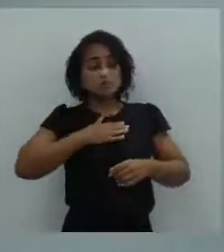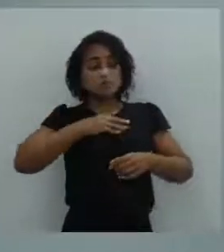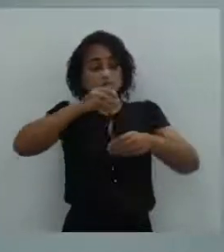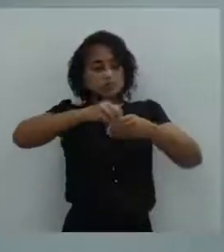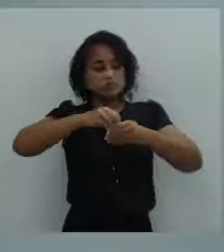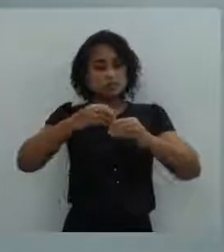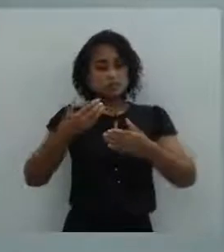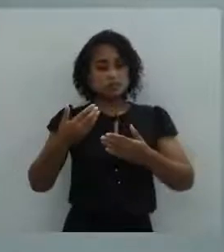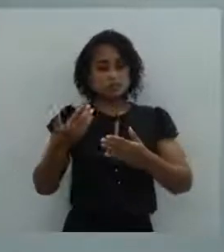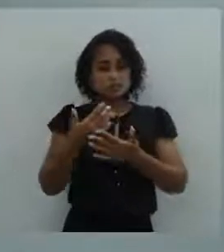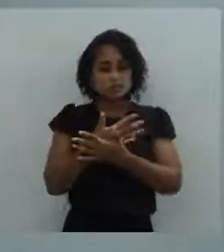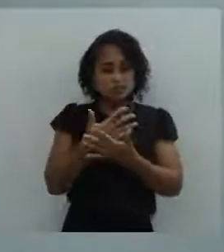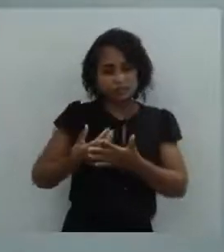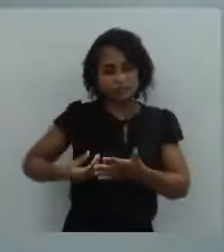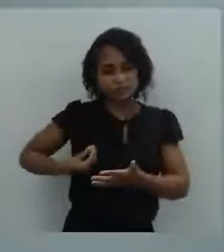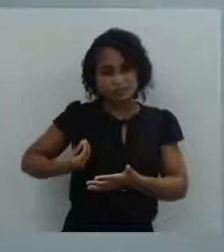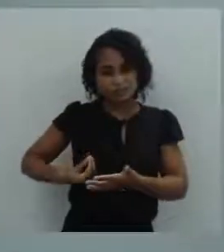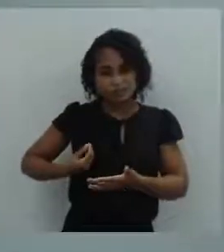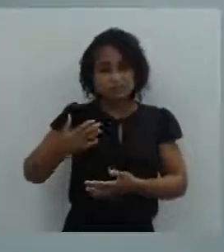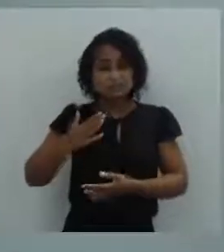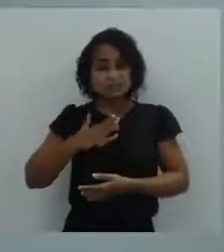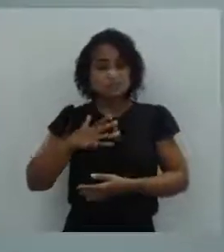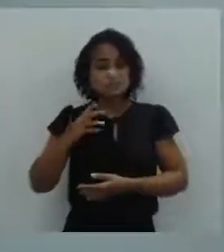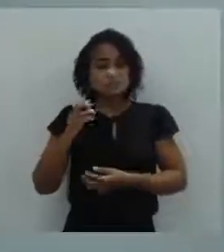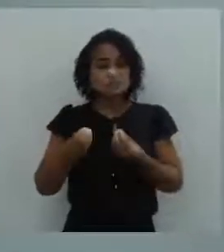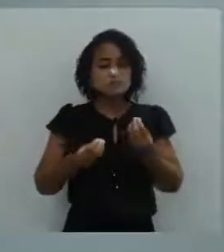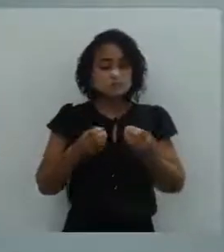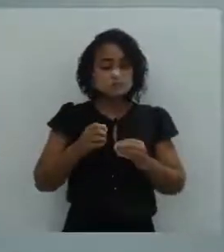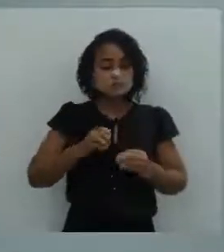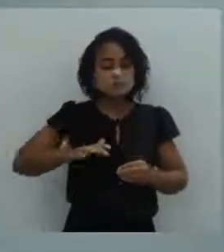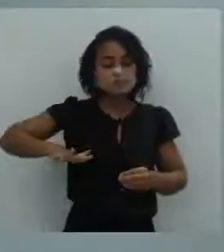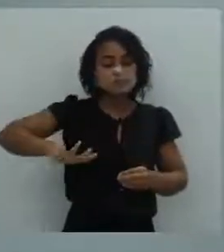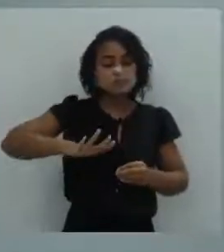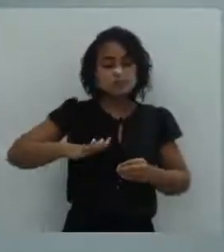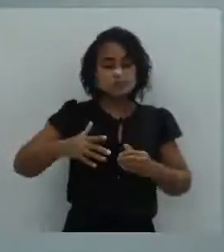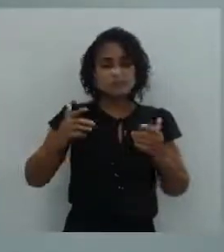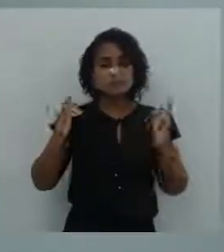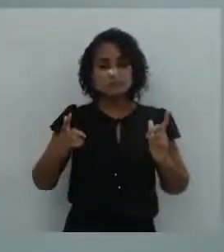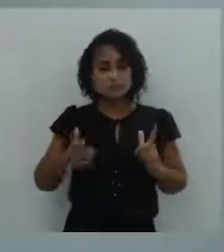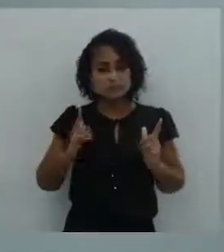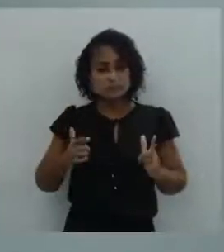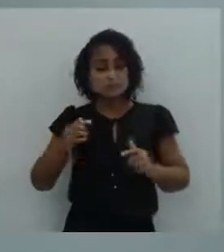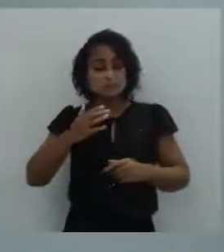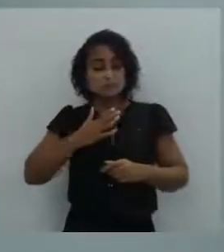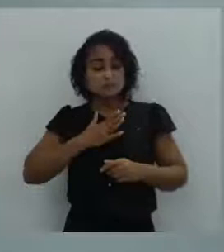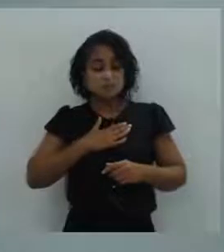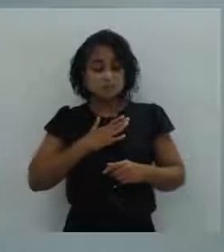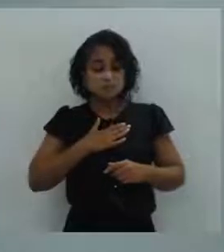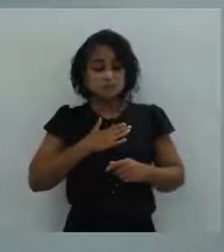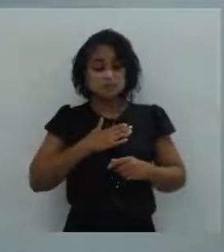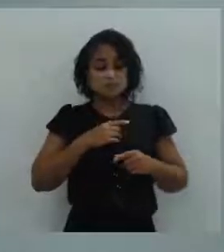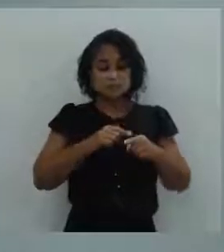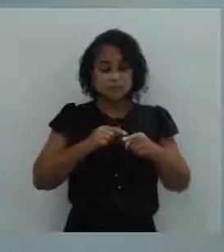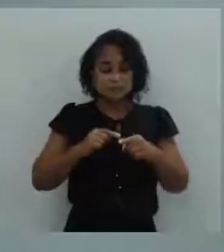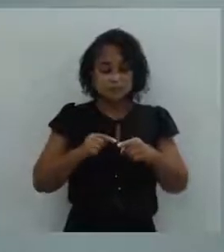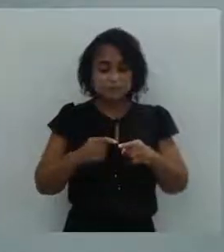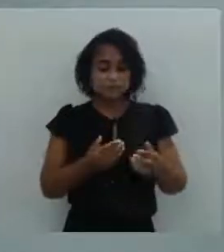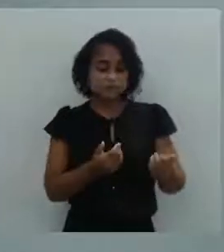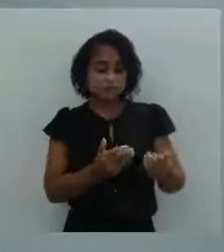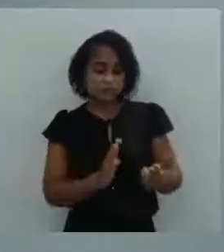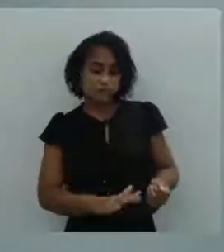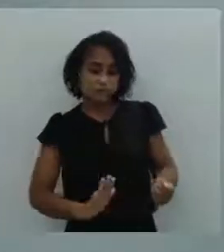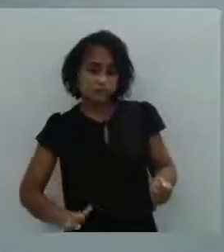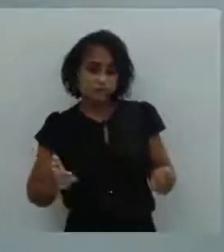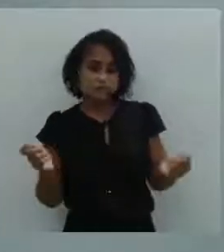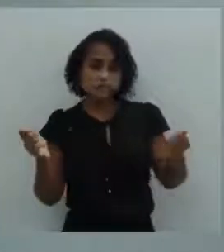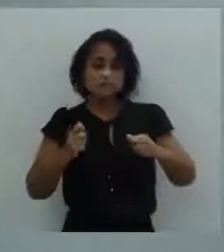sua cidade. Eu vou reivindicar uma área de lazer para o meu bairro, para os jovens e as crianças daqui, para que a